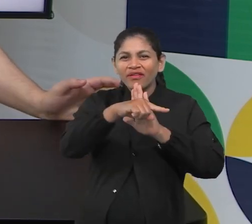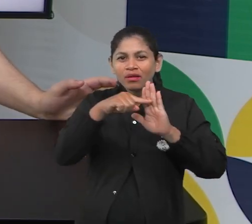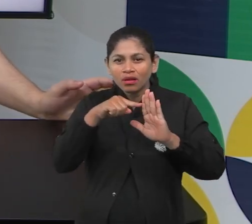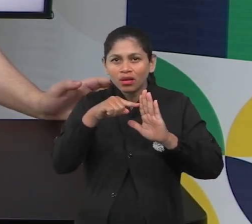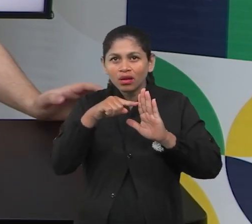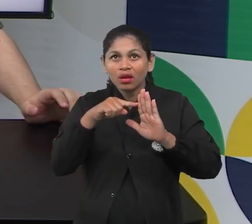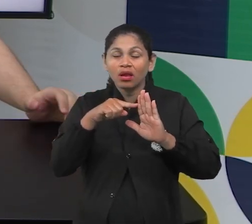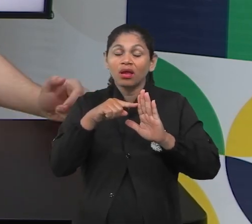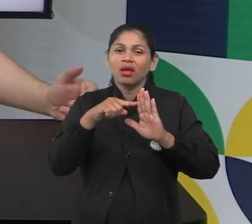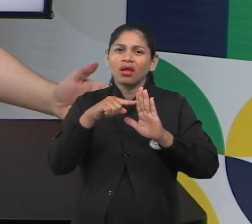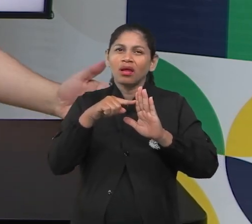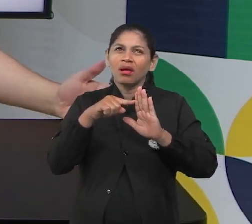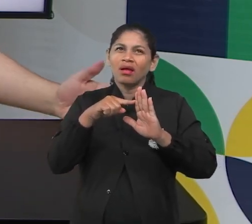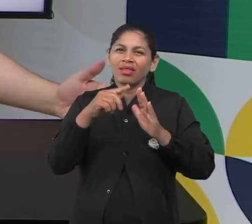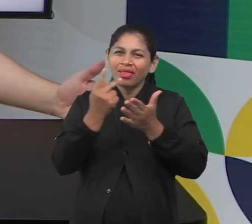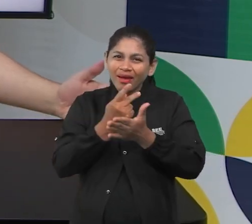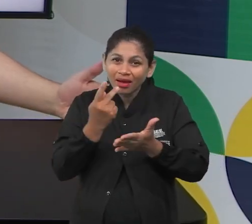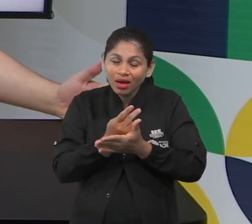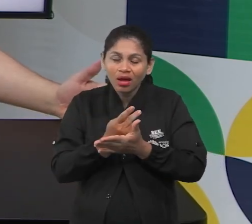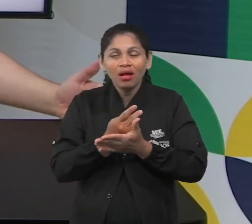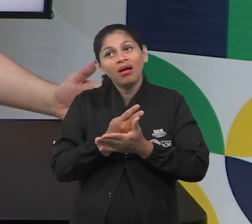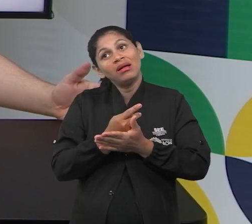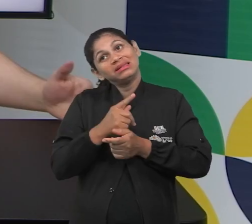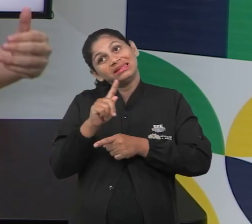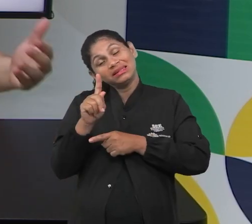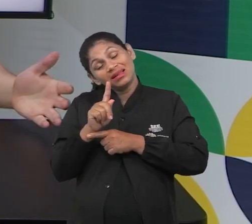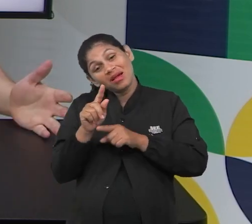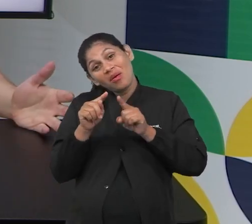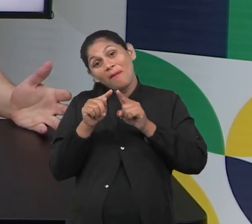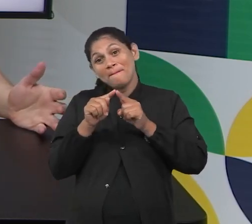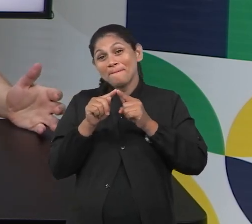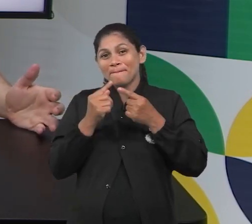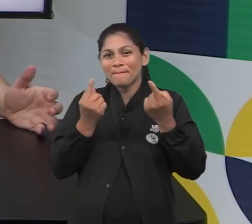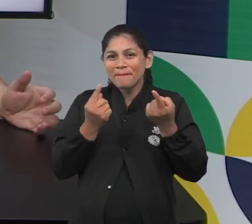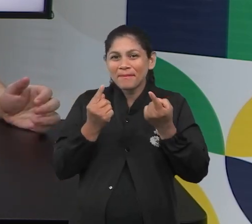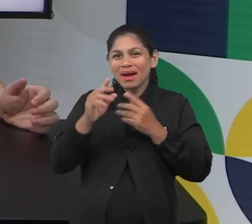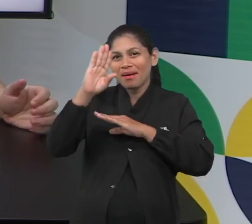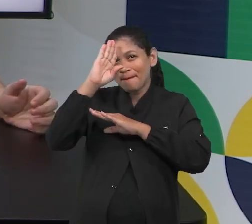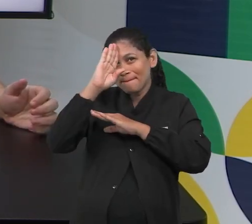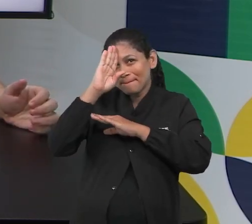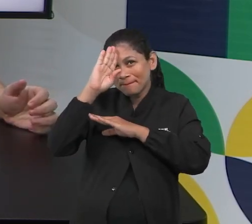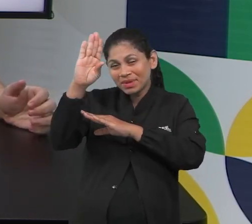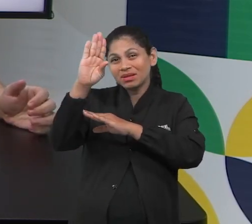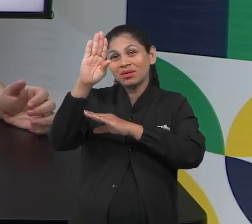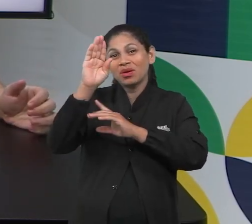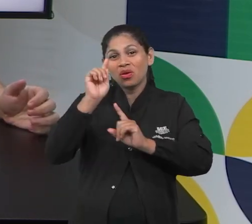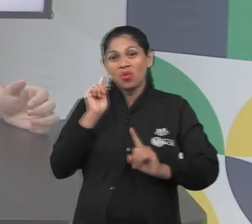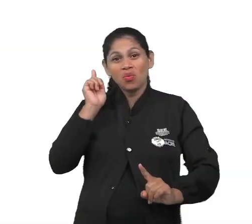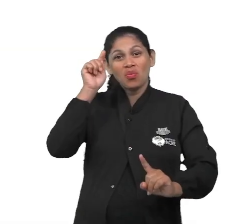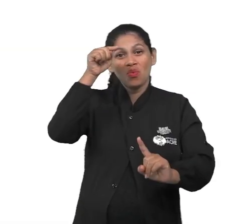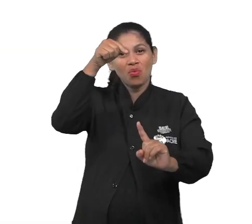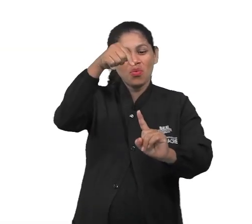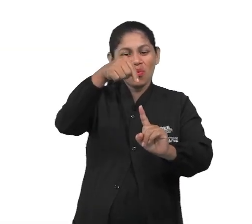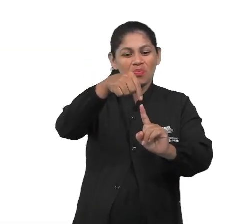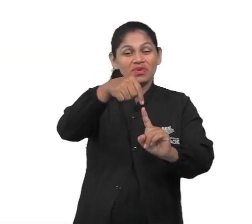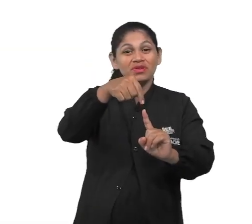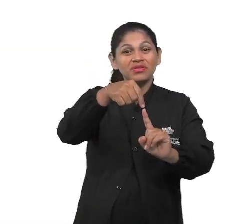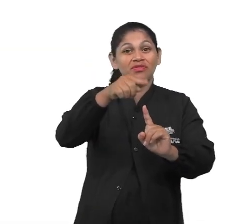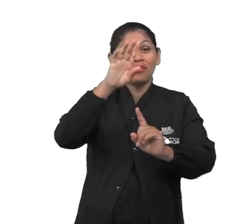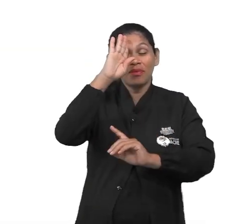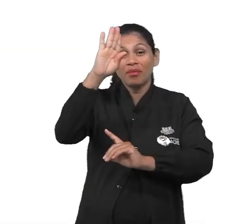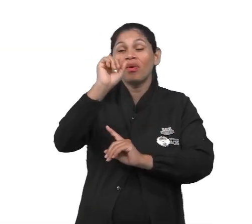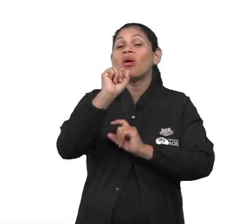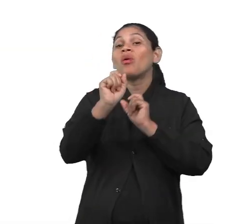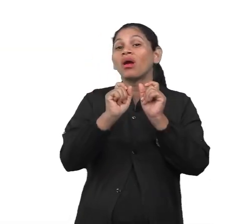no desenvolvimento. Mas pense que a introdução vai ter principalmente o objetivo de apresentar o